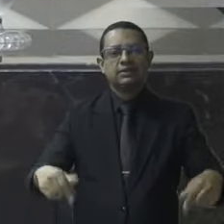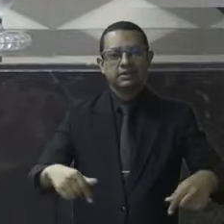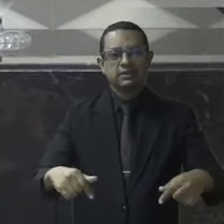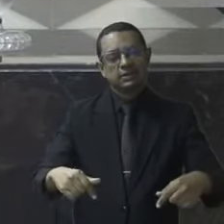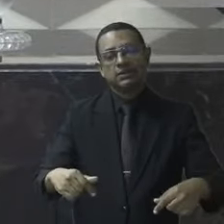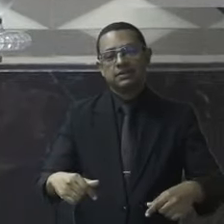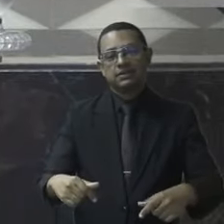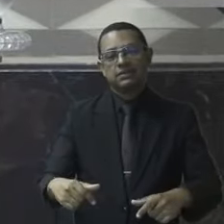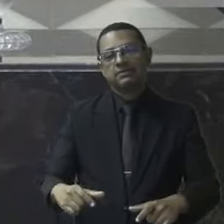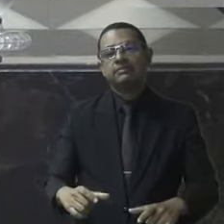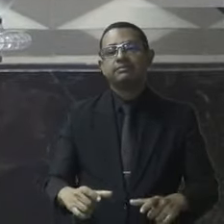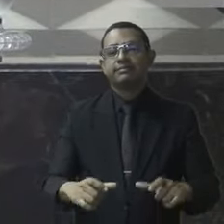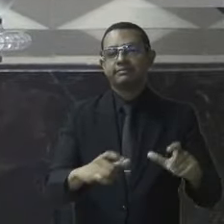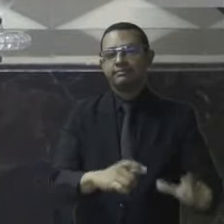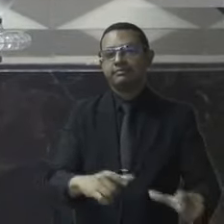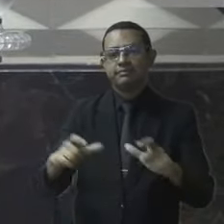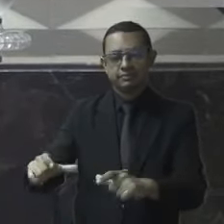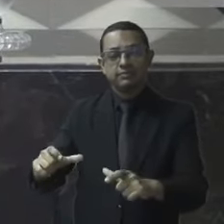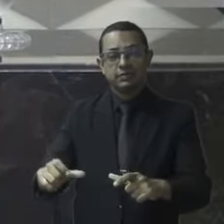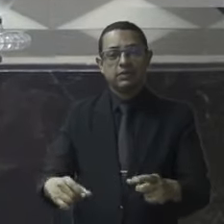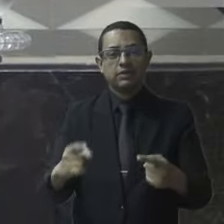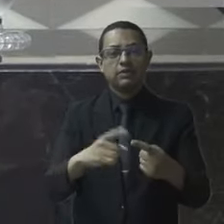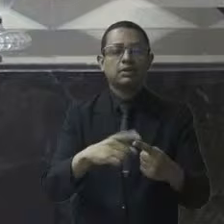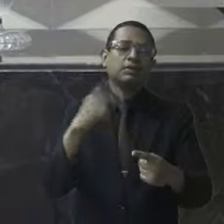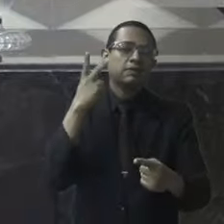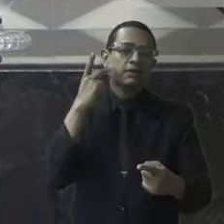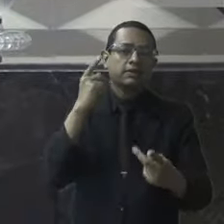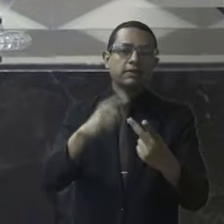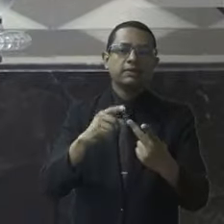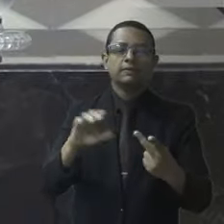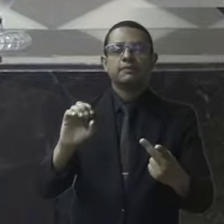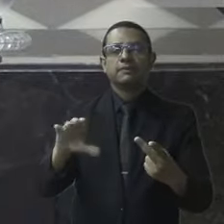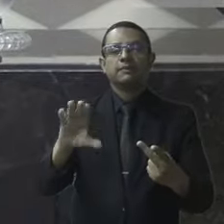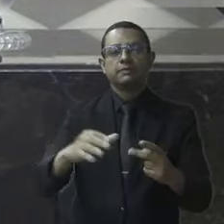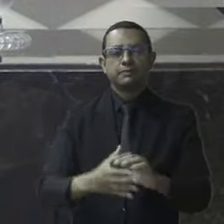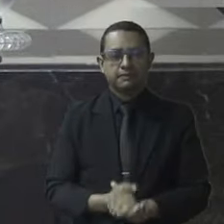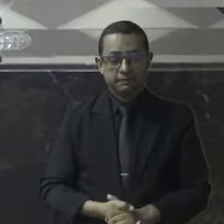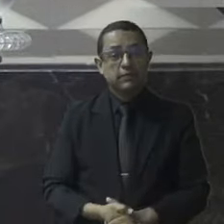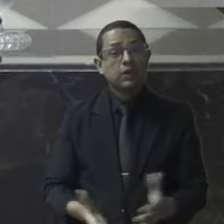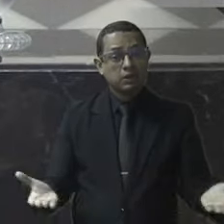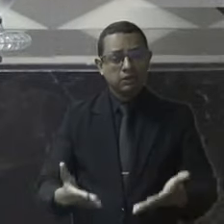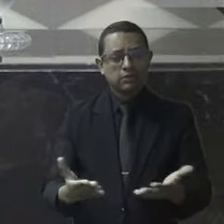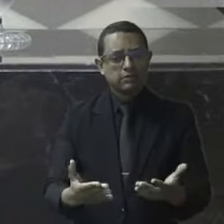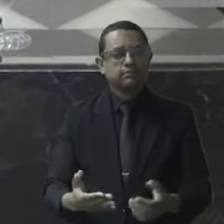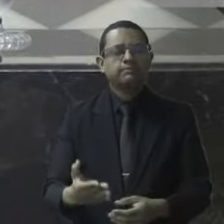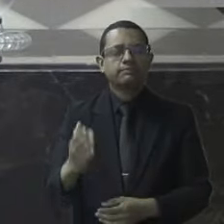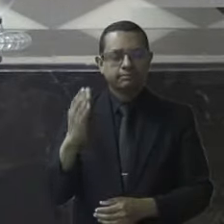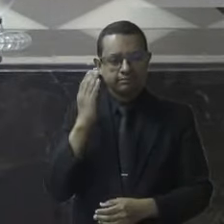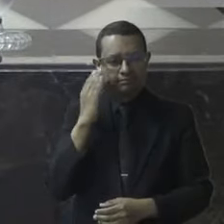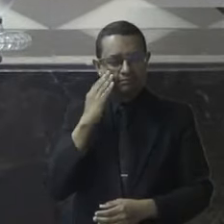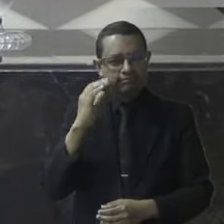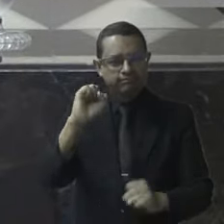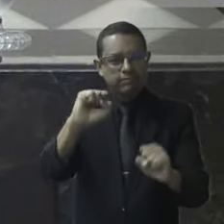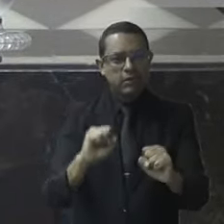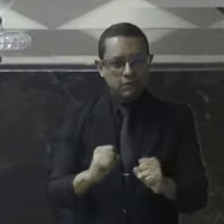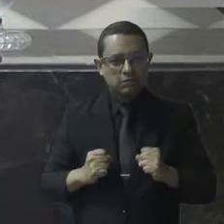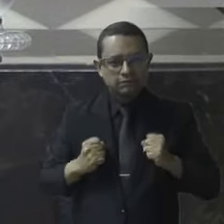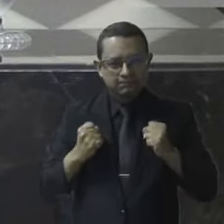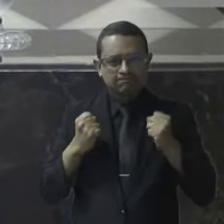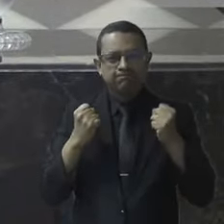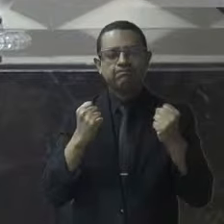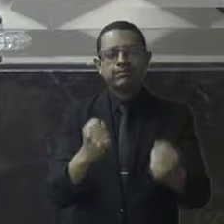caso Fortaleza e Caucaia. Hoje, reconhecemos o esforço e a